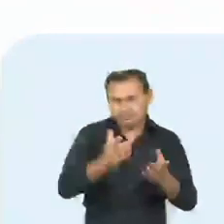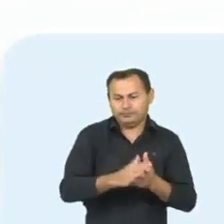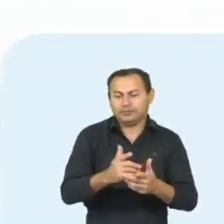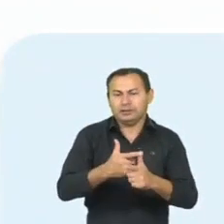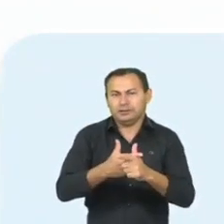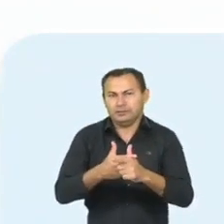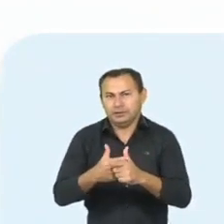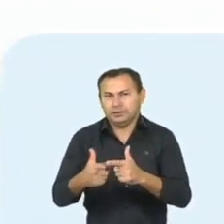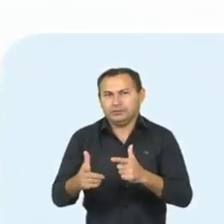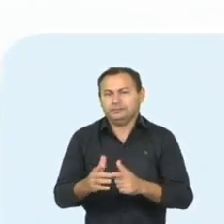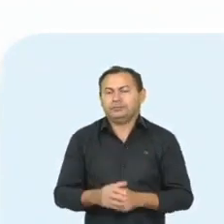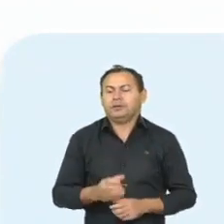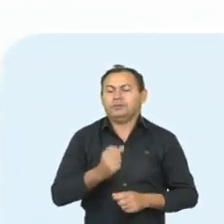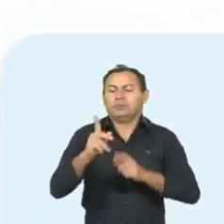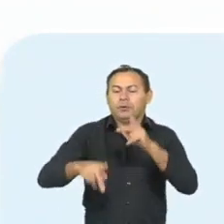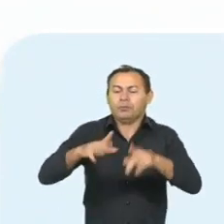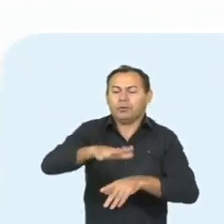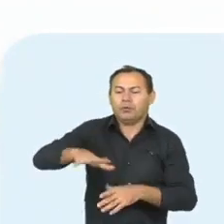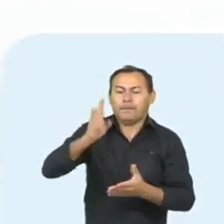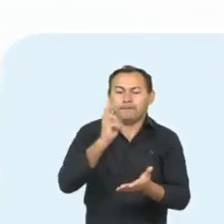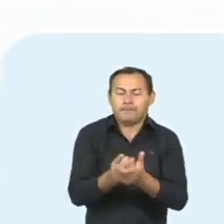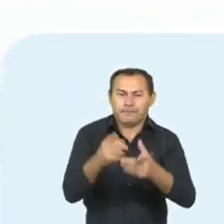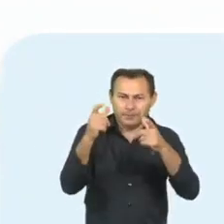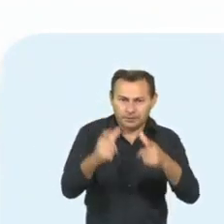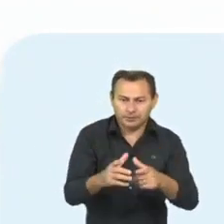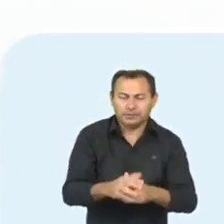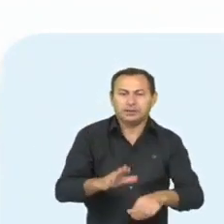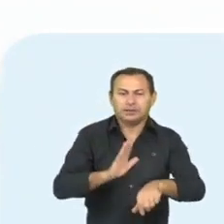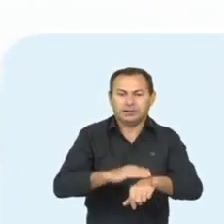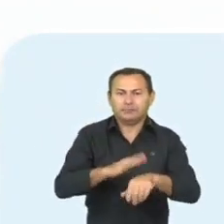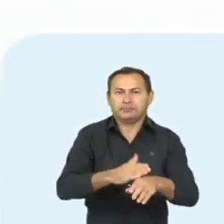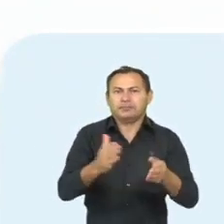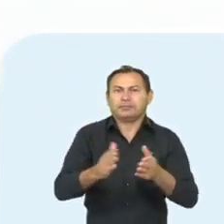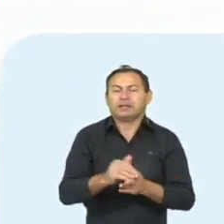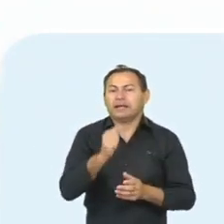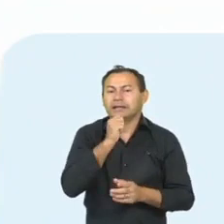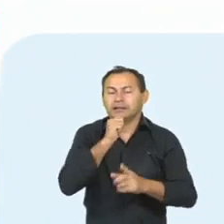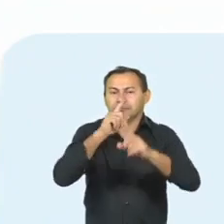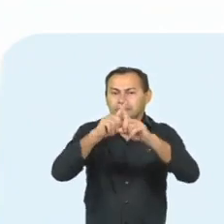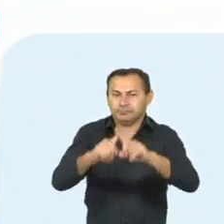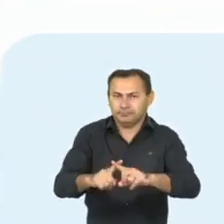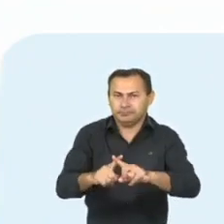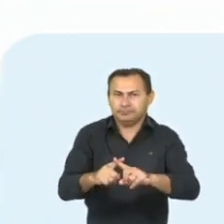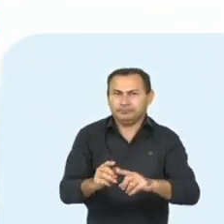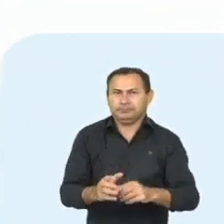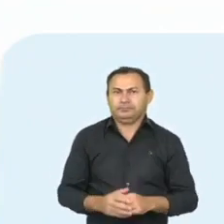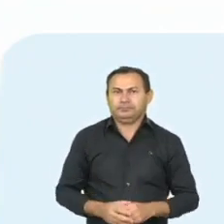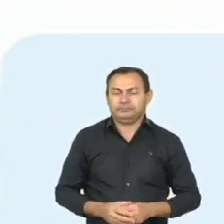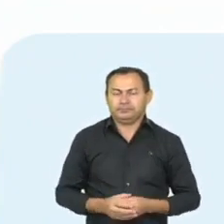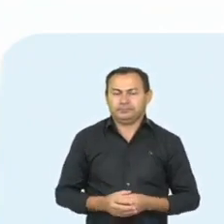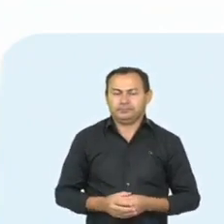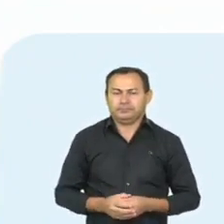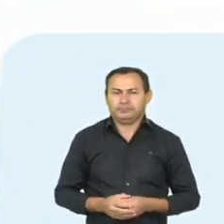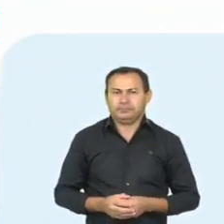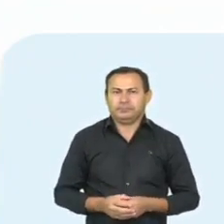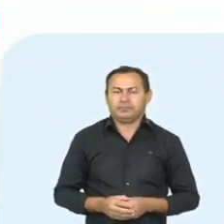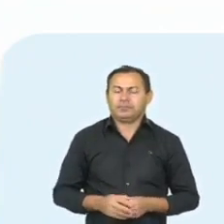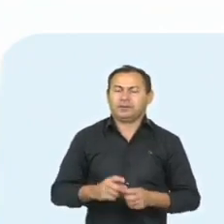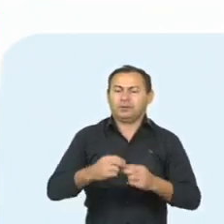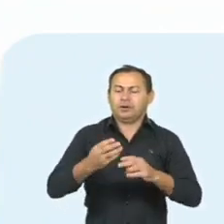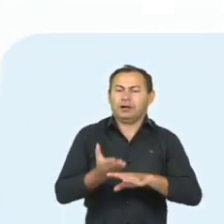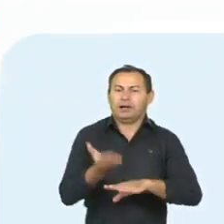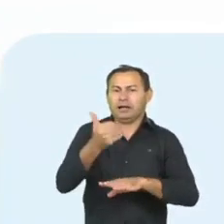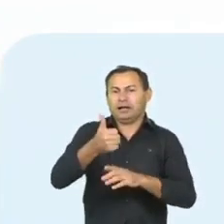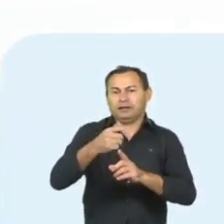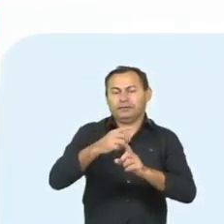dividido, né, pela população do mesmo local e período e ainda multiplicado por algo elevado a